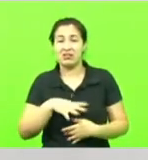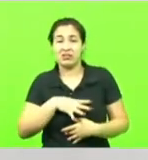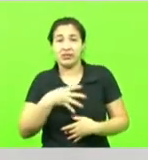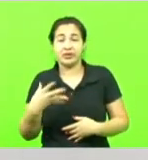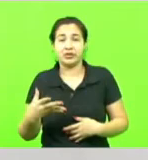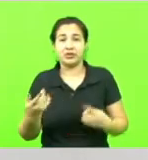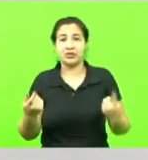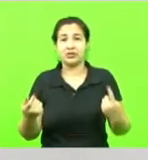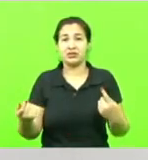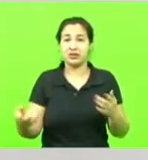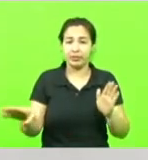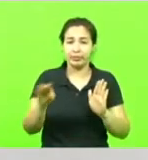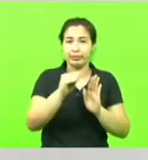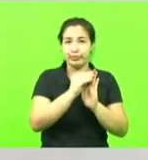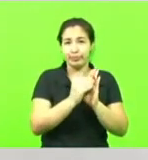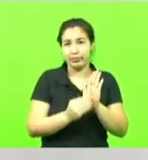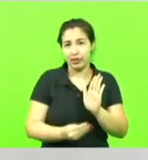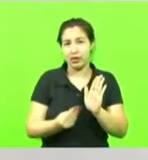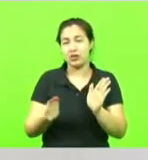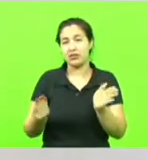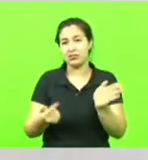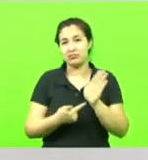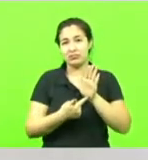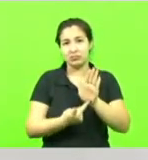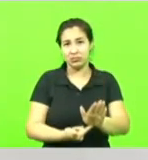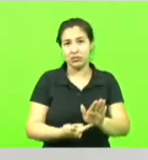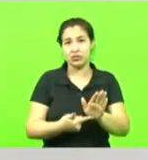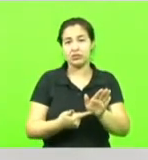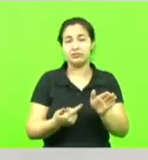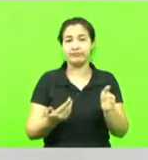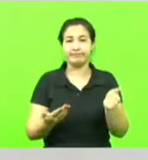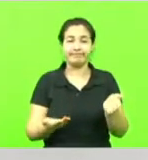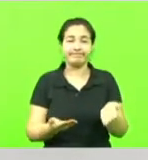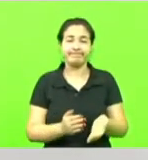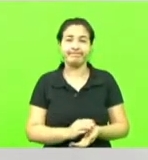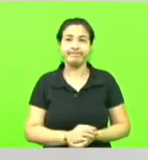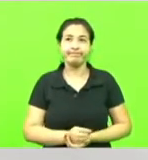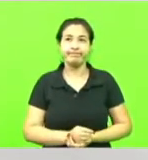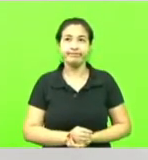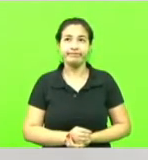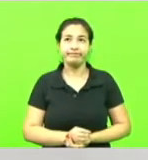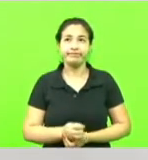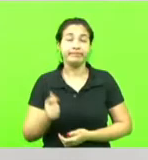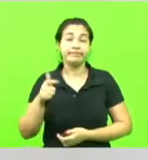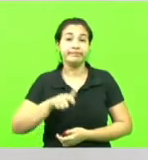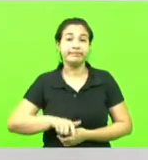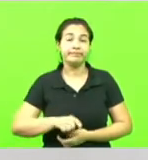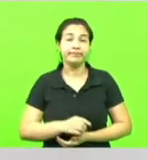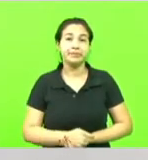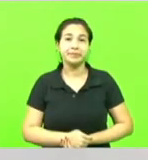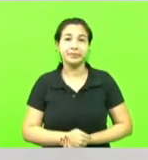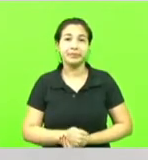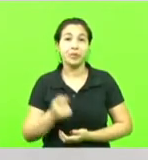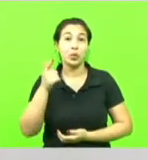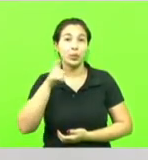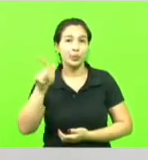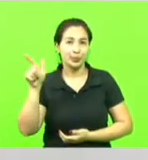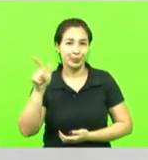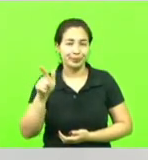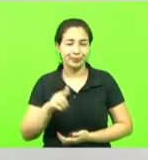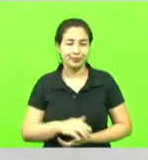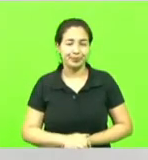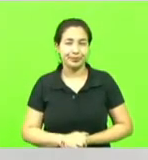agora, através desses conteúdos aqui. Tá? E olha só isso aqui, mais um jabutizinho aqui para